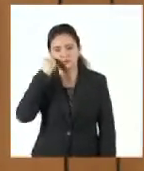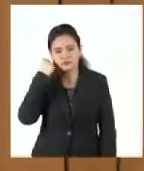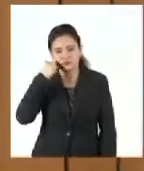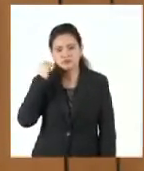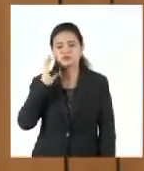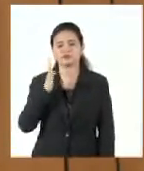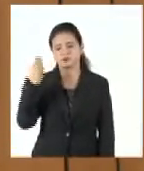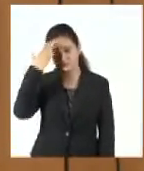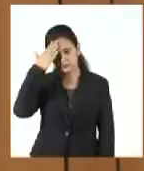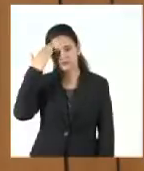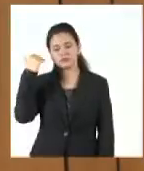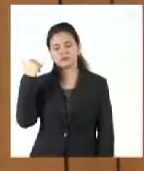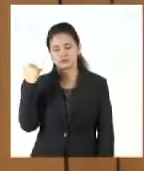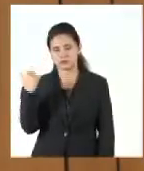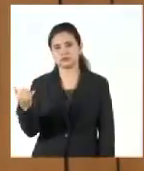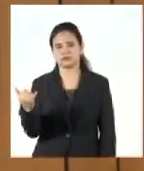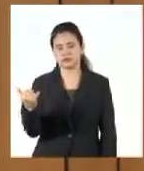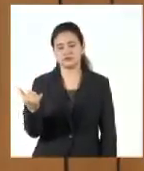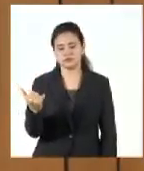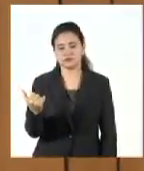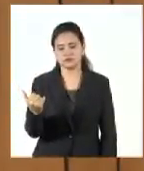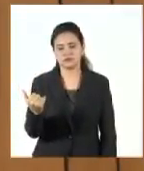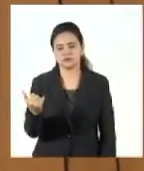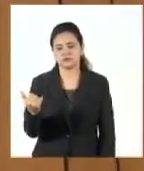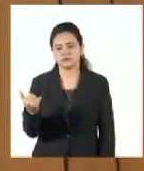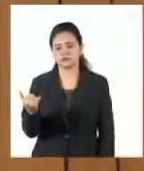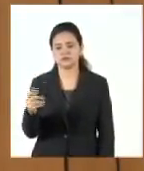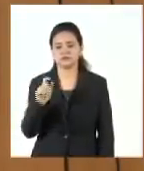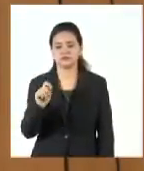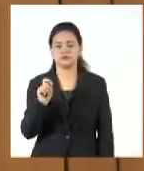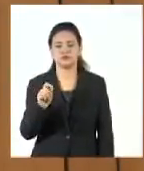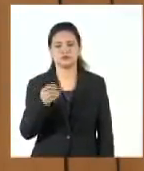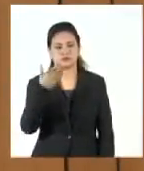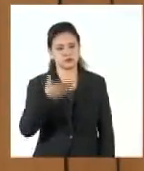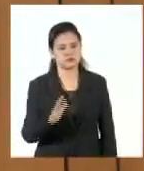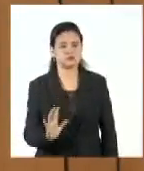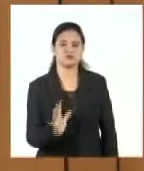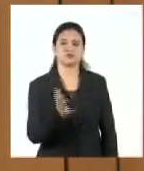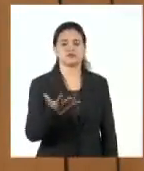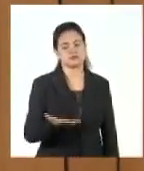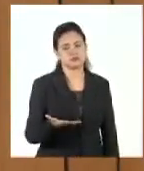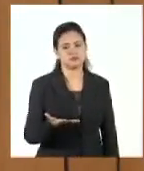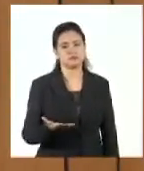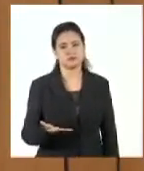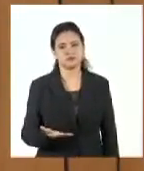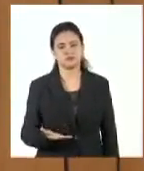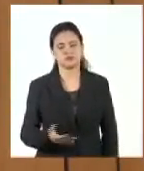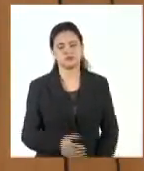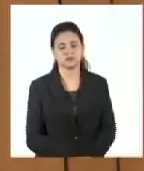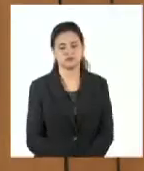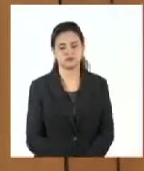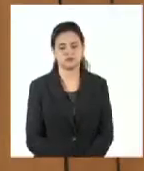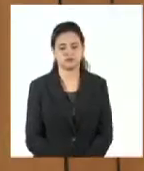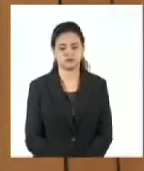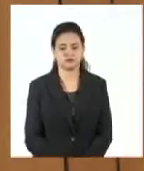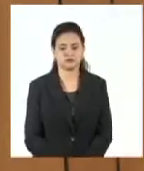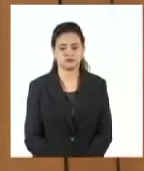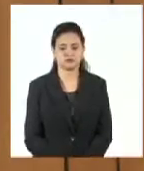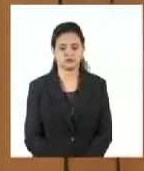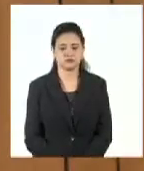e tomarão as providências que algo dessa magnitude requer que seja tomada.